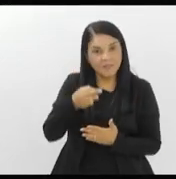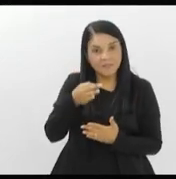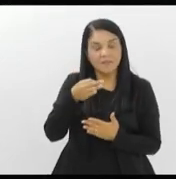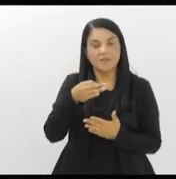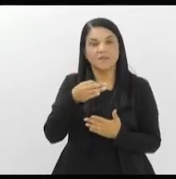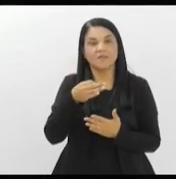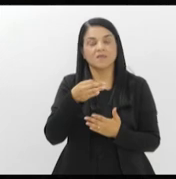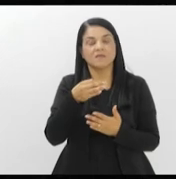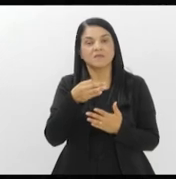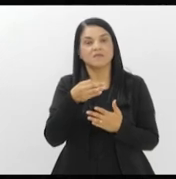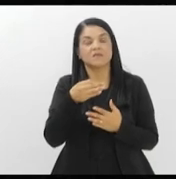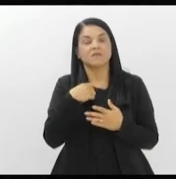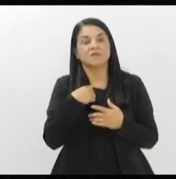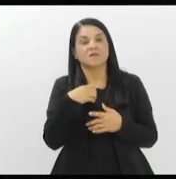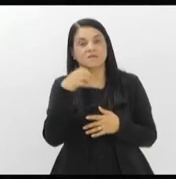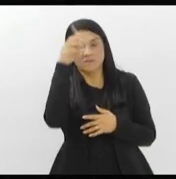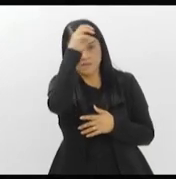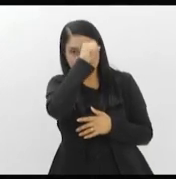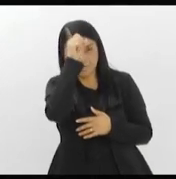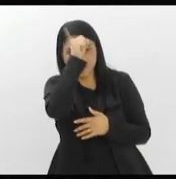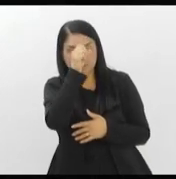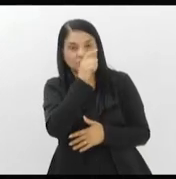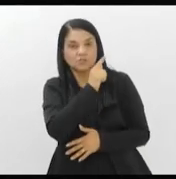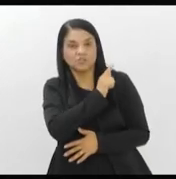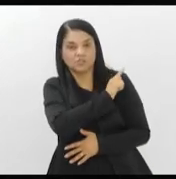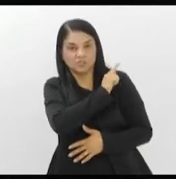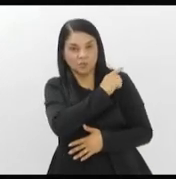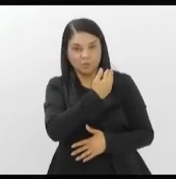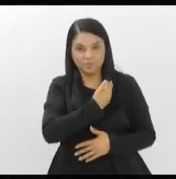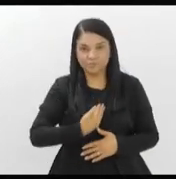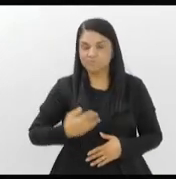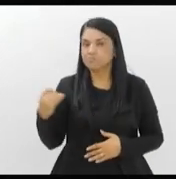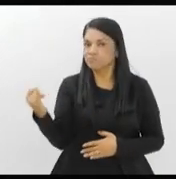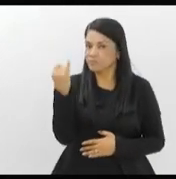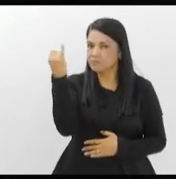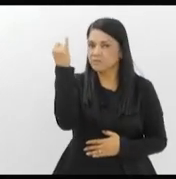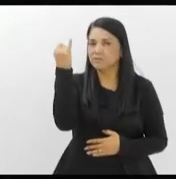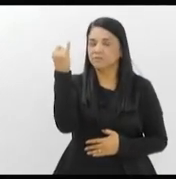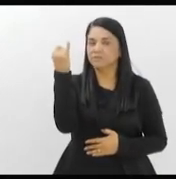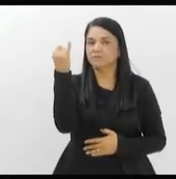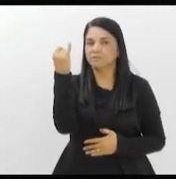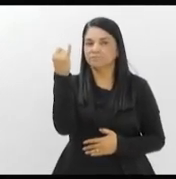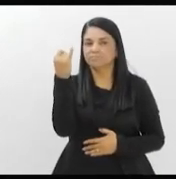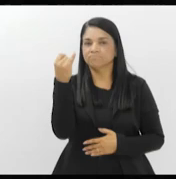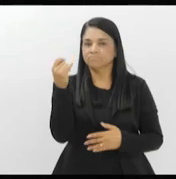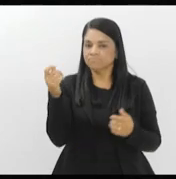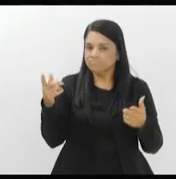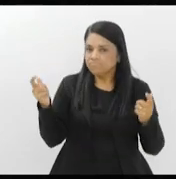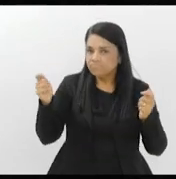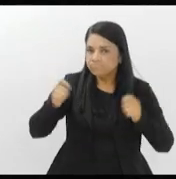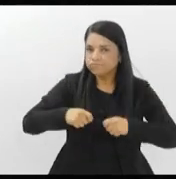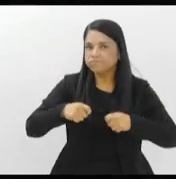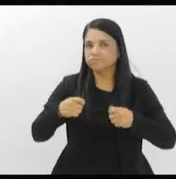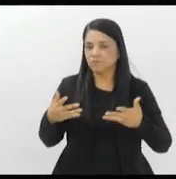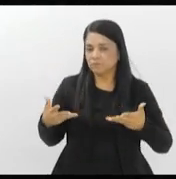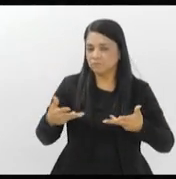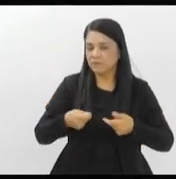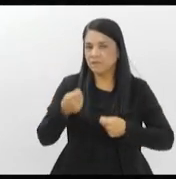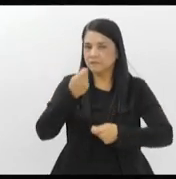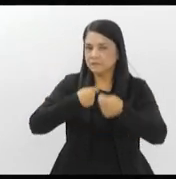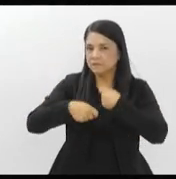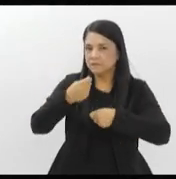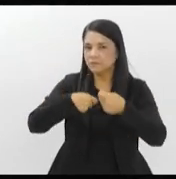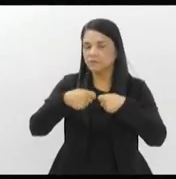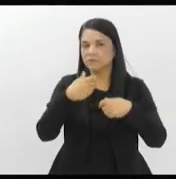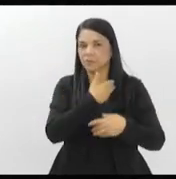sobre gestão pública é muito importante para que a gente possa ter cada vez mais eficiência na administração pública